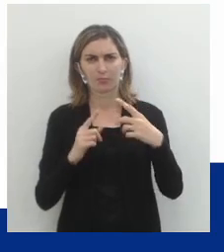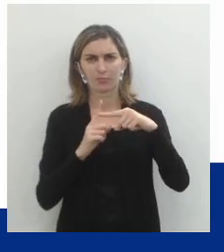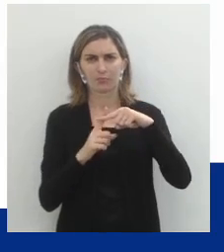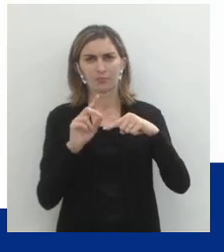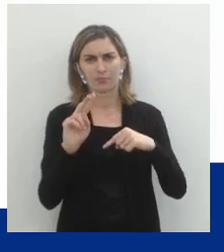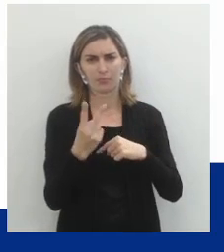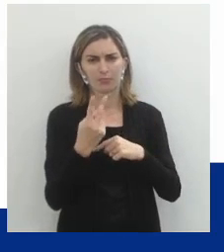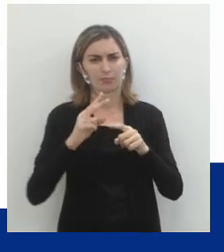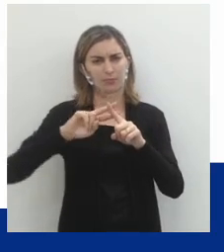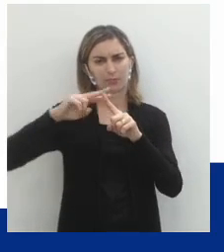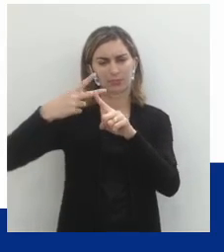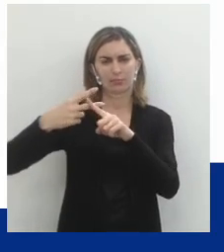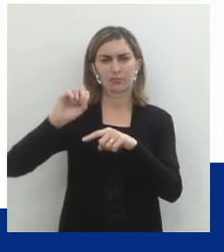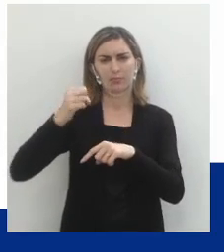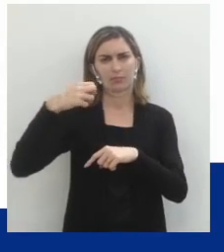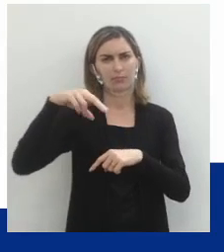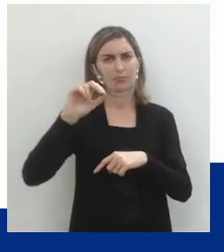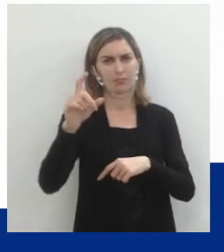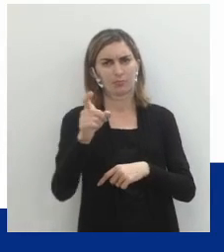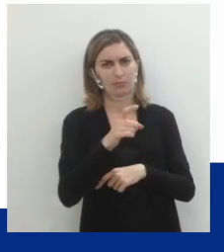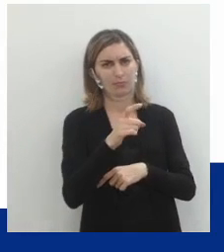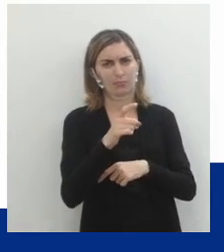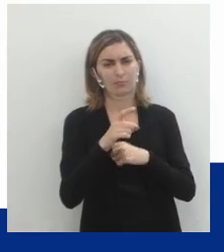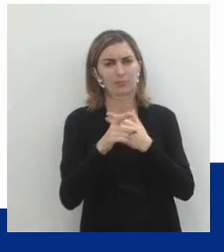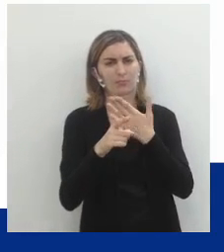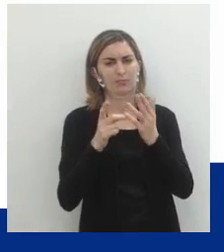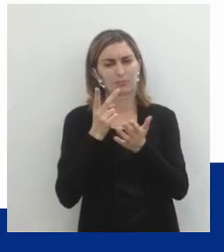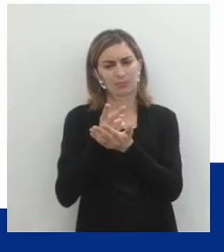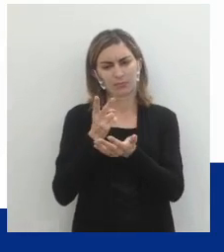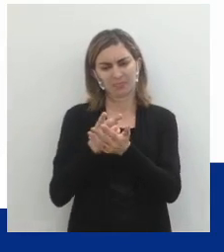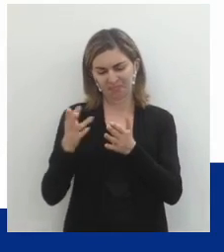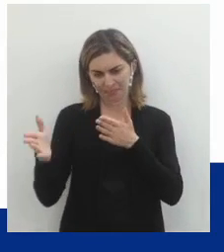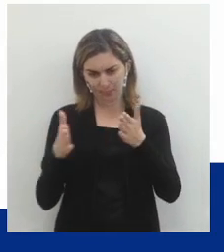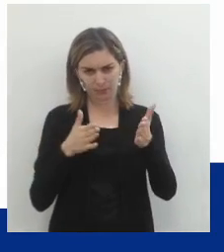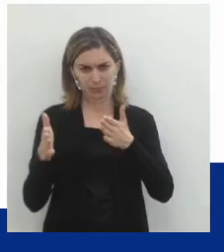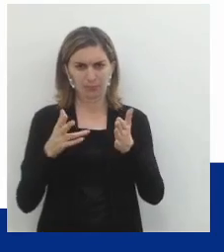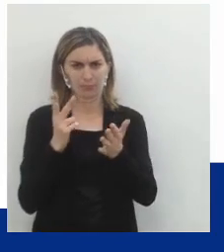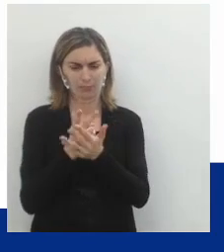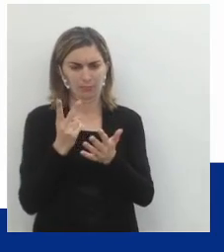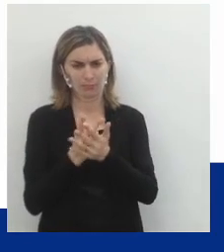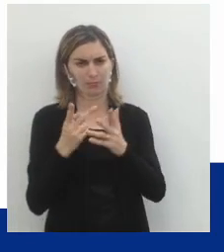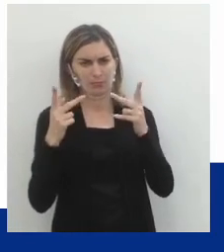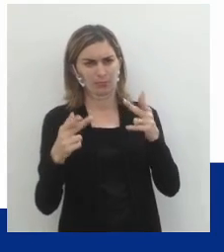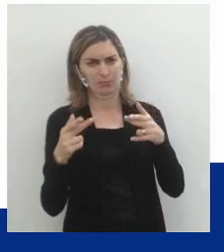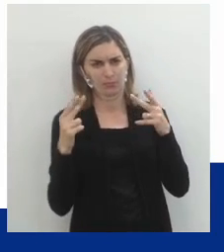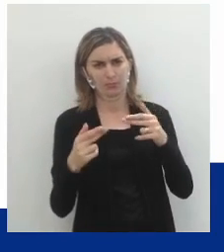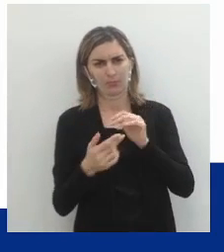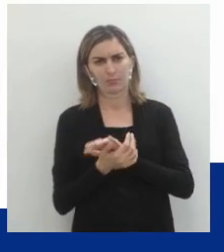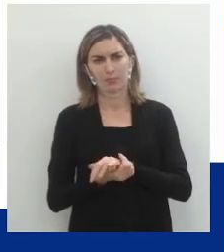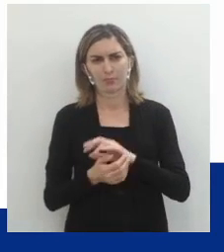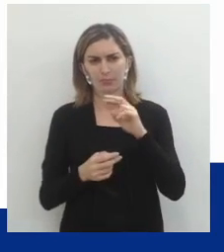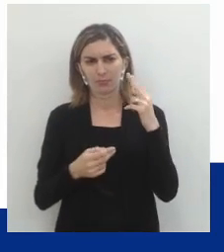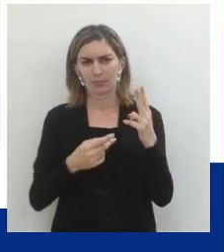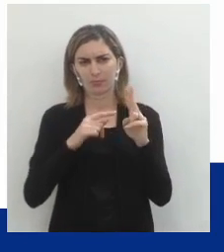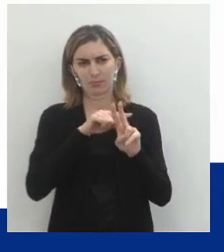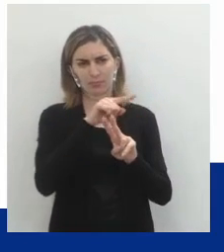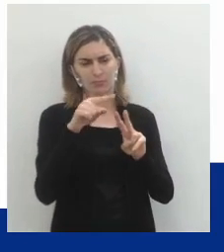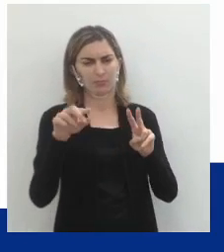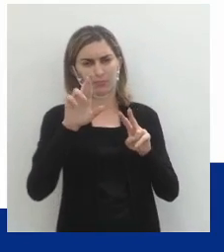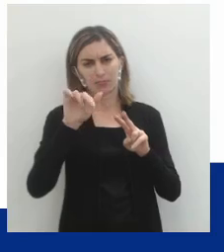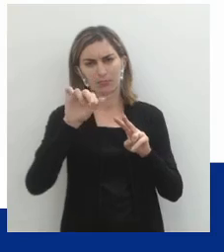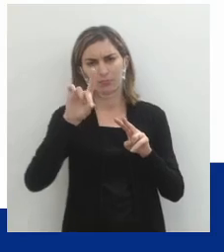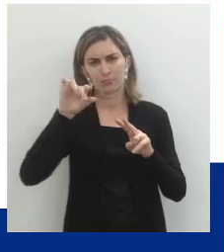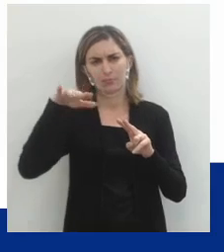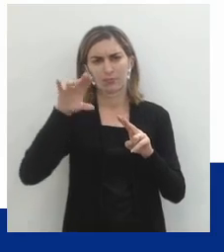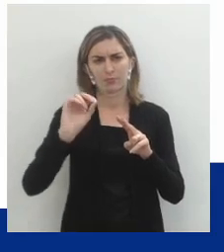mais o dobro de seno de x. Seno de x mantém o período sempre igual. Já sei que o período é 2π